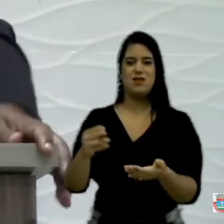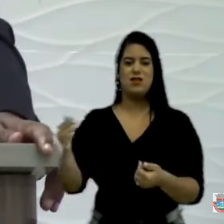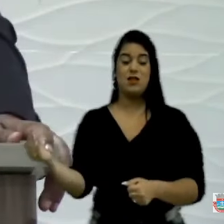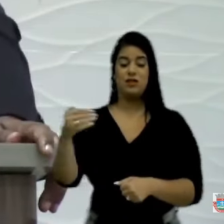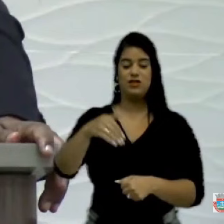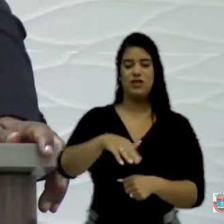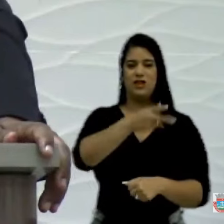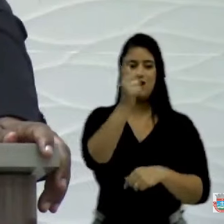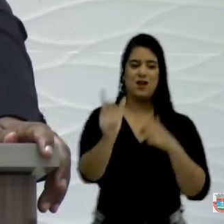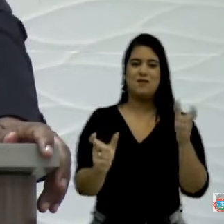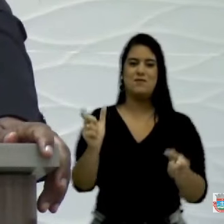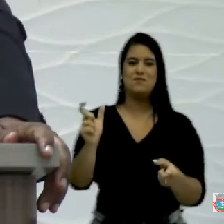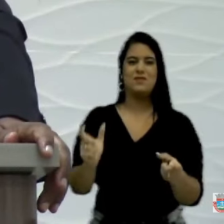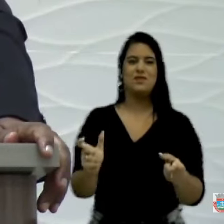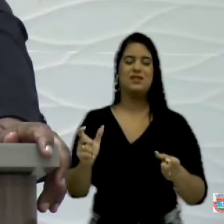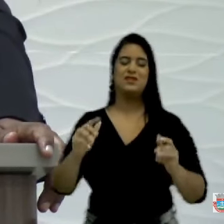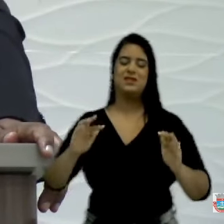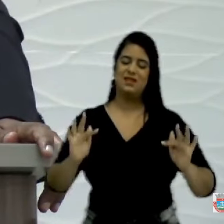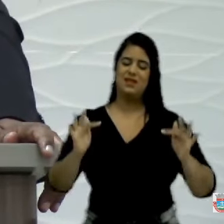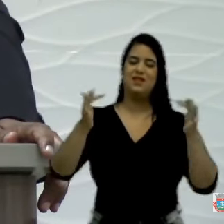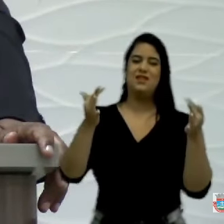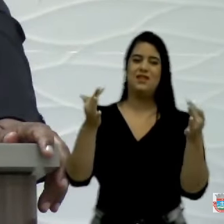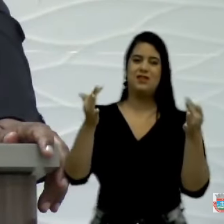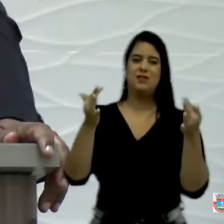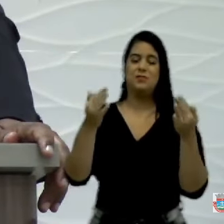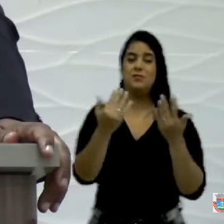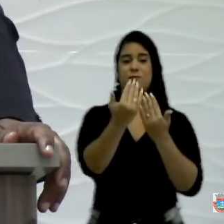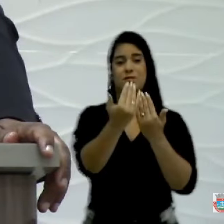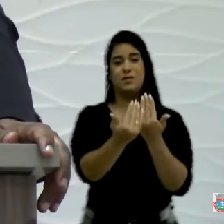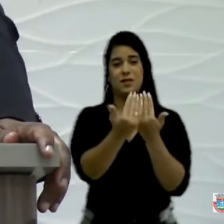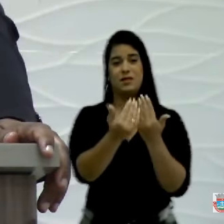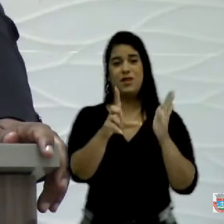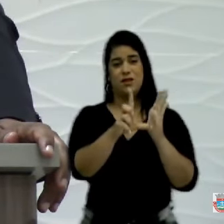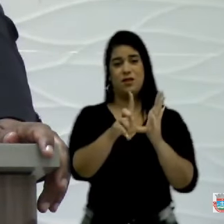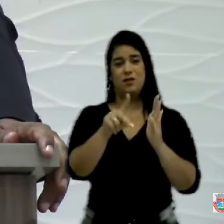que vêm participar. Ali em frente da Gés Pacheco,